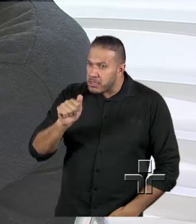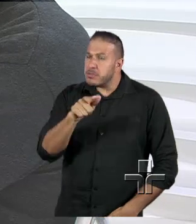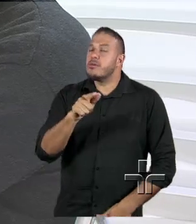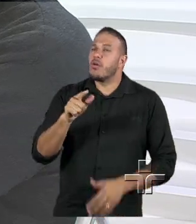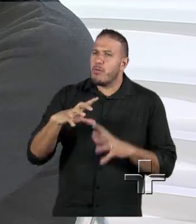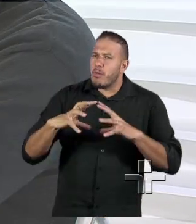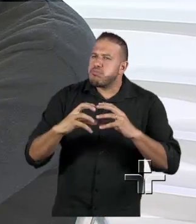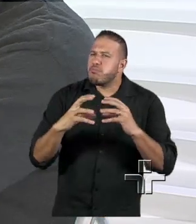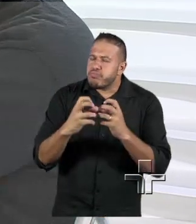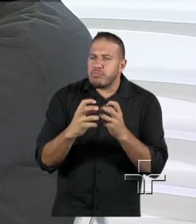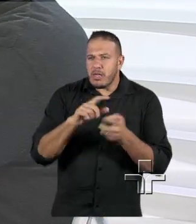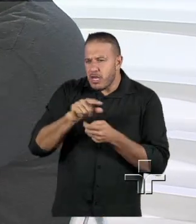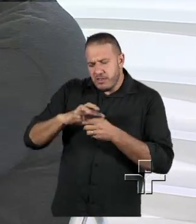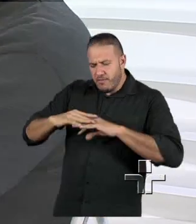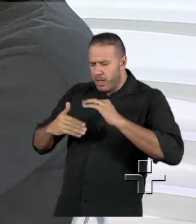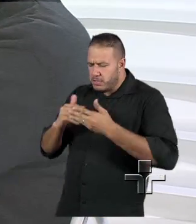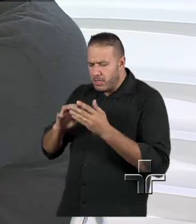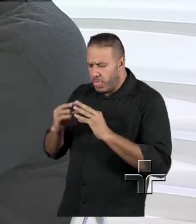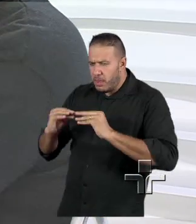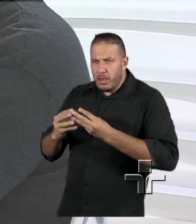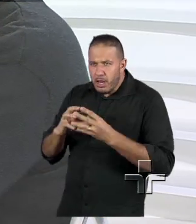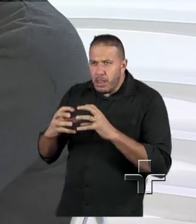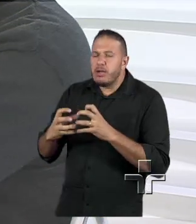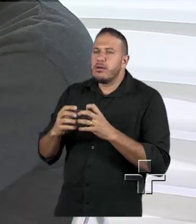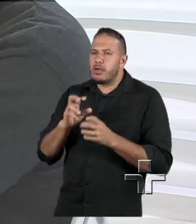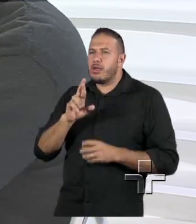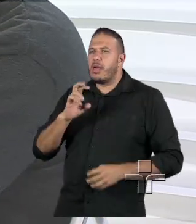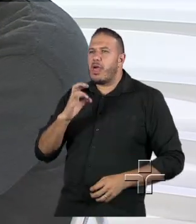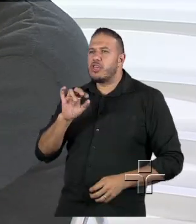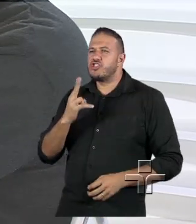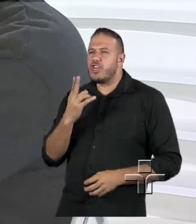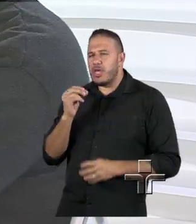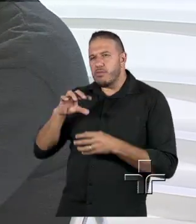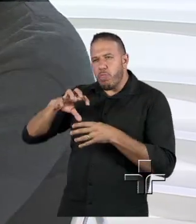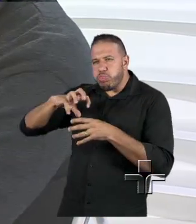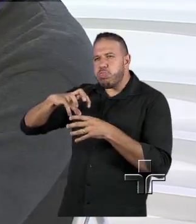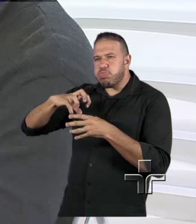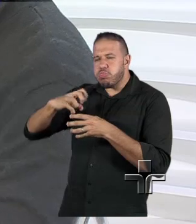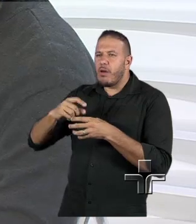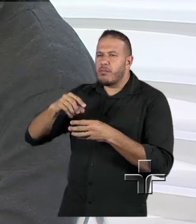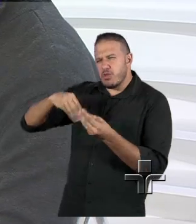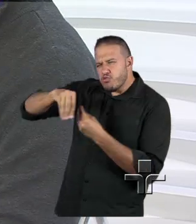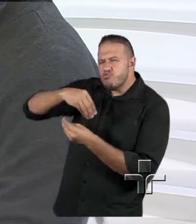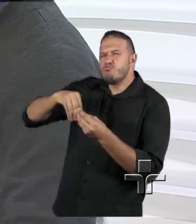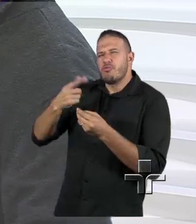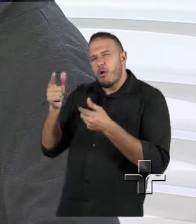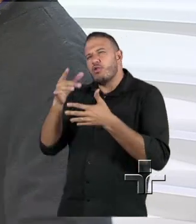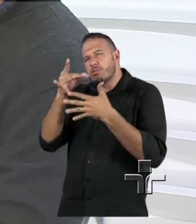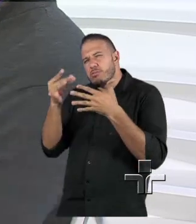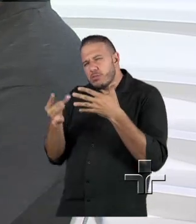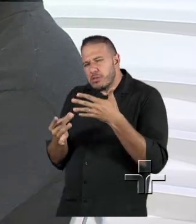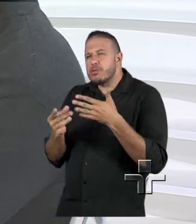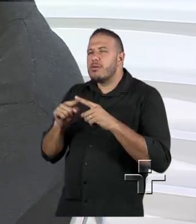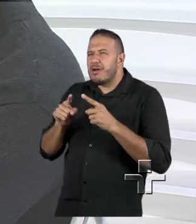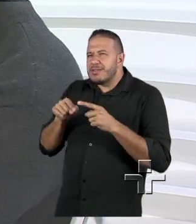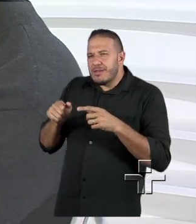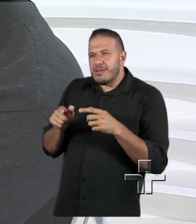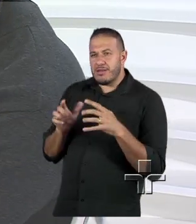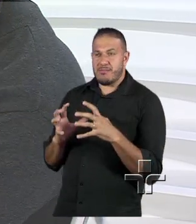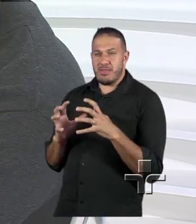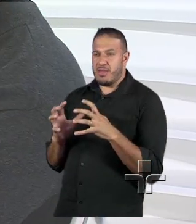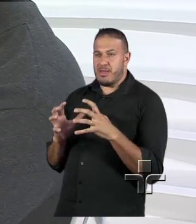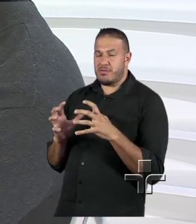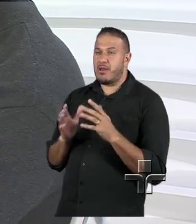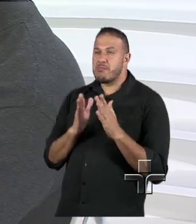recheio semi-pronto, eles fazem ali um recheio, né, misturam alguns ingredientes, é bem verdade, mas eles têm aquele pedaço